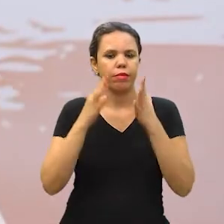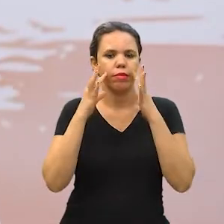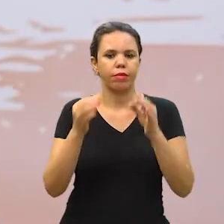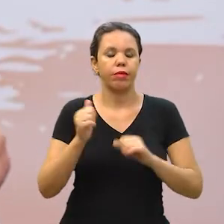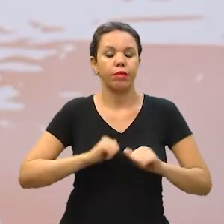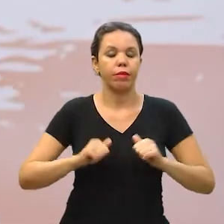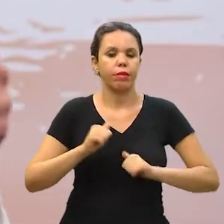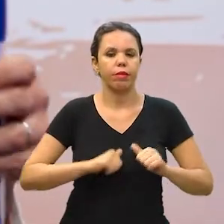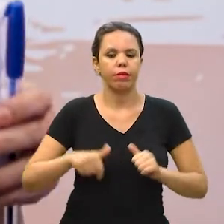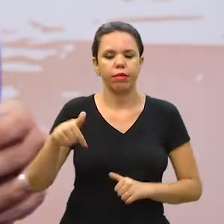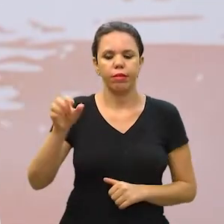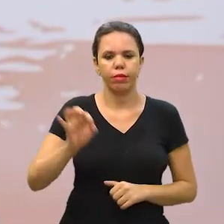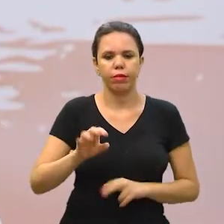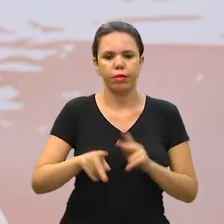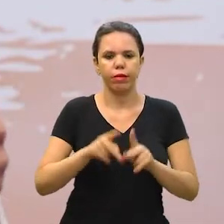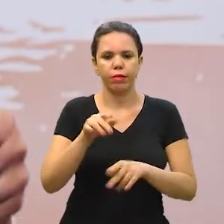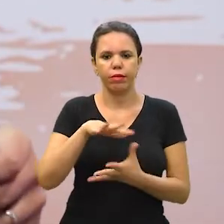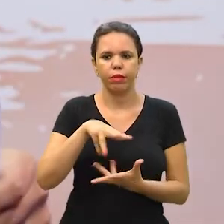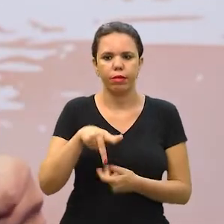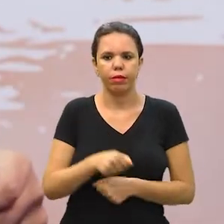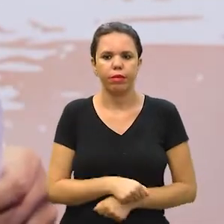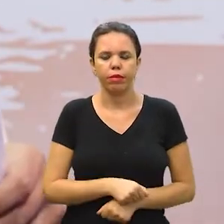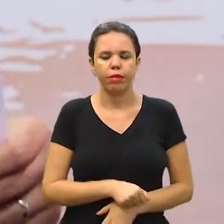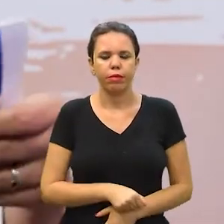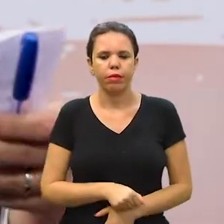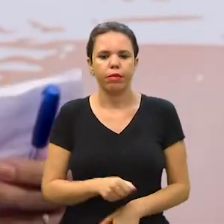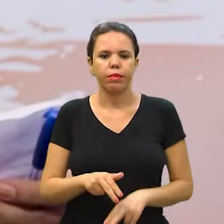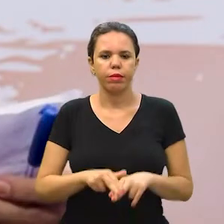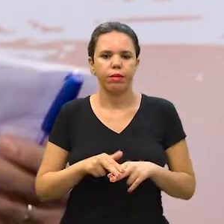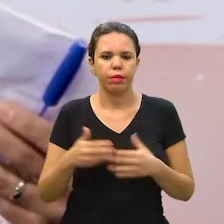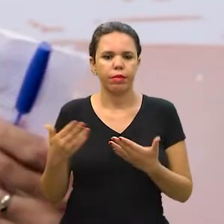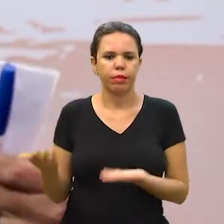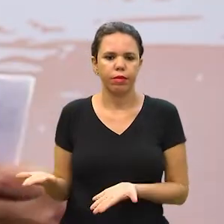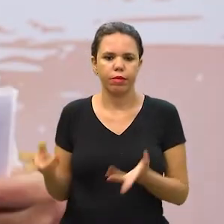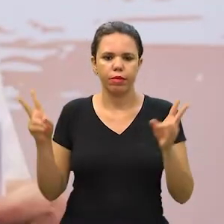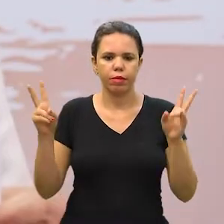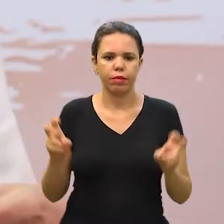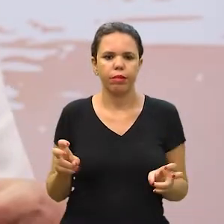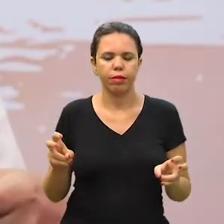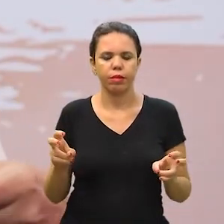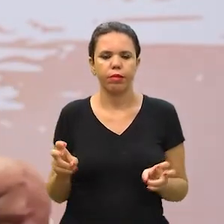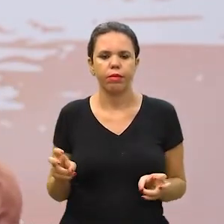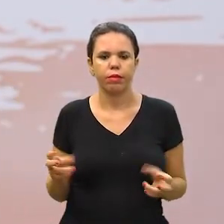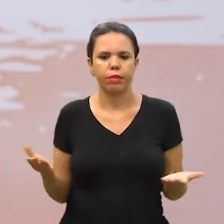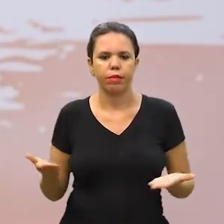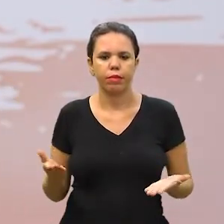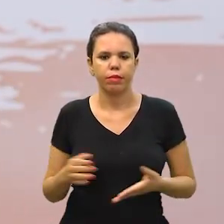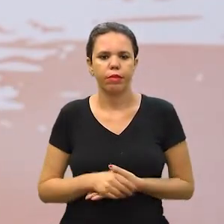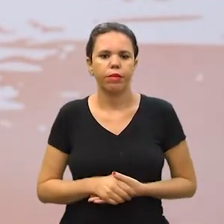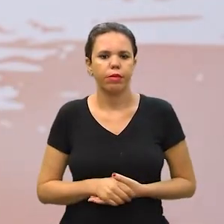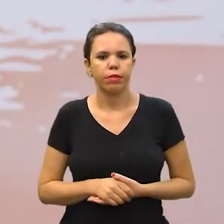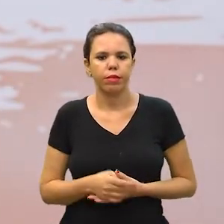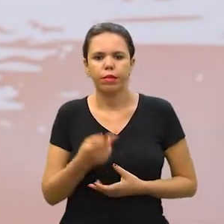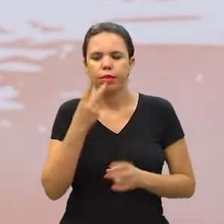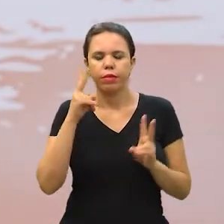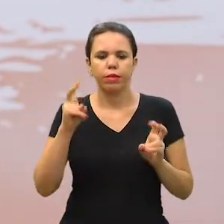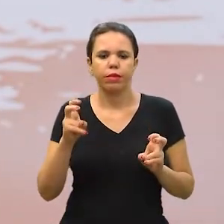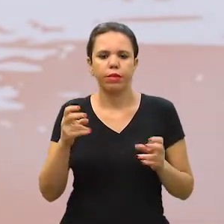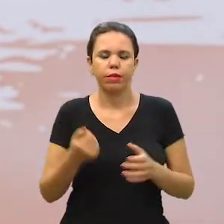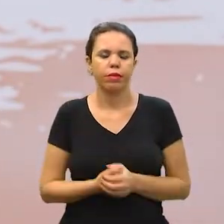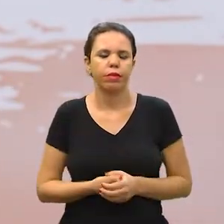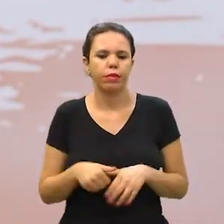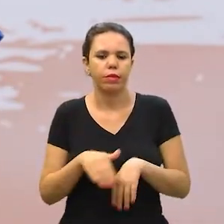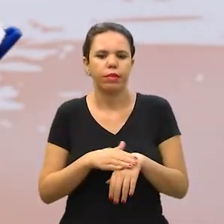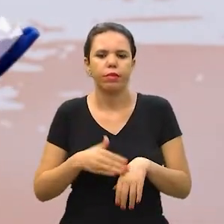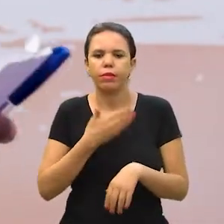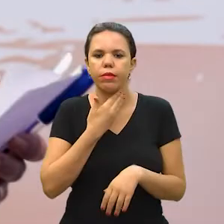atinge aí mais ou menos 7% da população mundial. Então, por isso, esse é o tema da nossa edição hoje. E para falar sobre esse assunto, eu